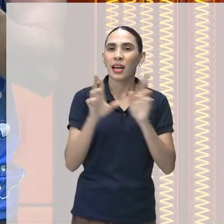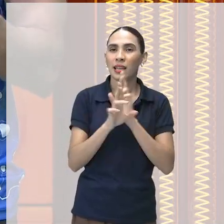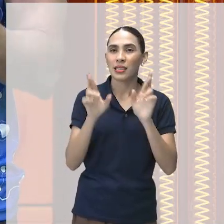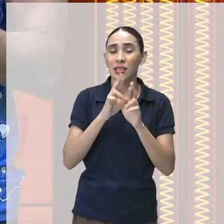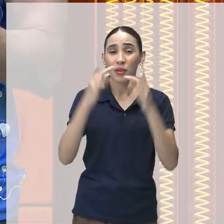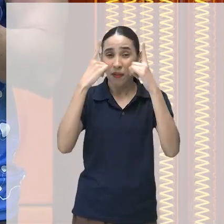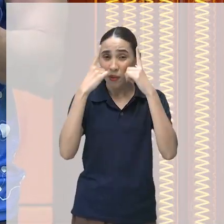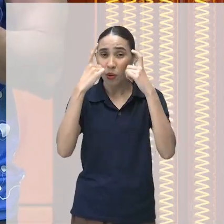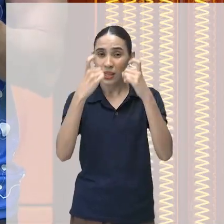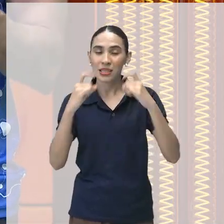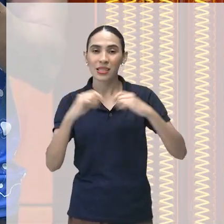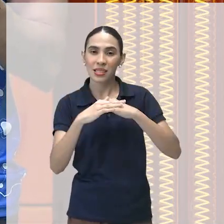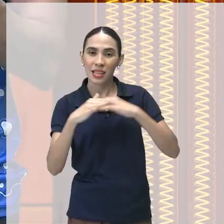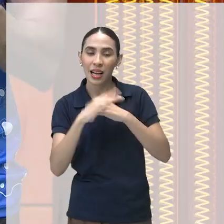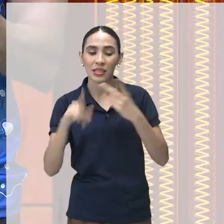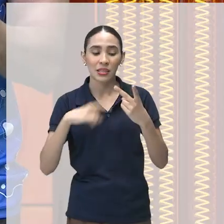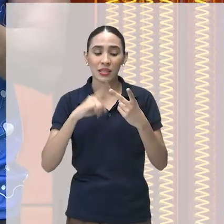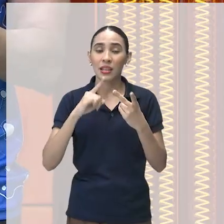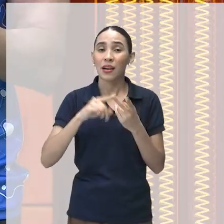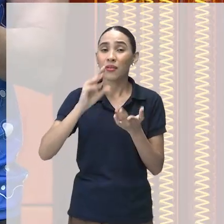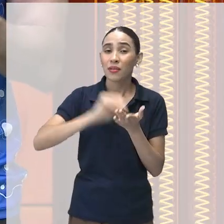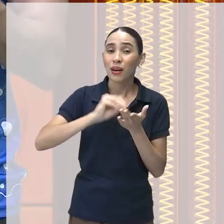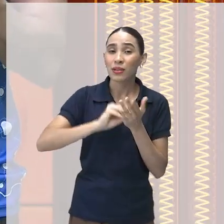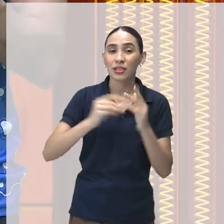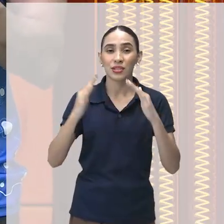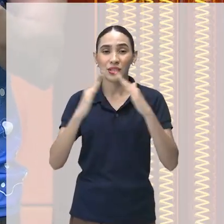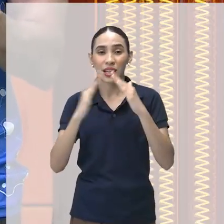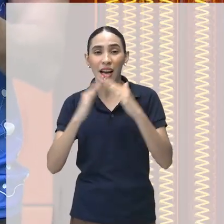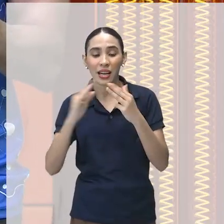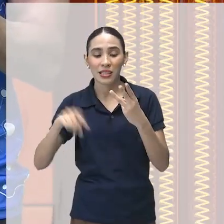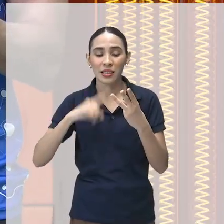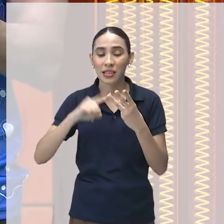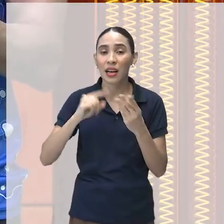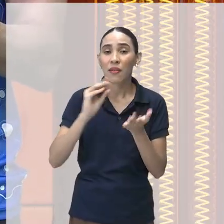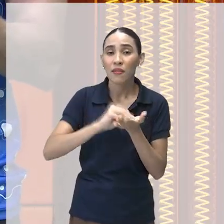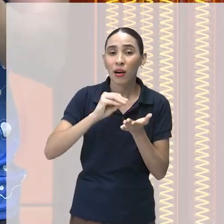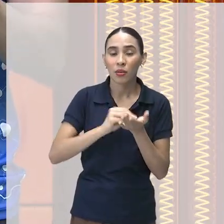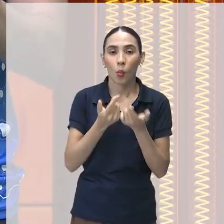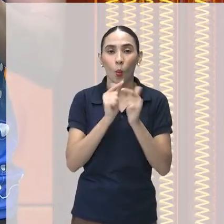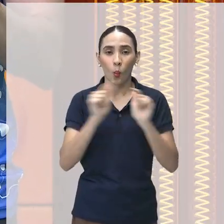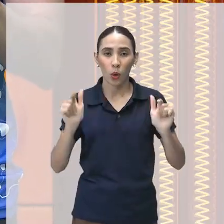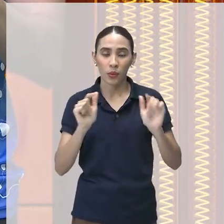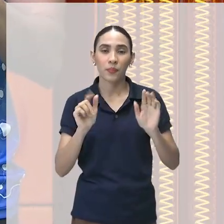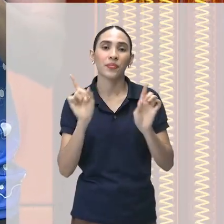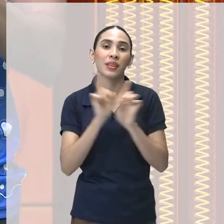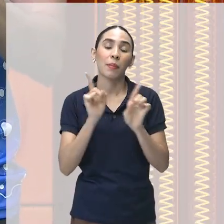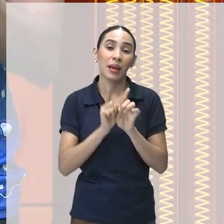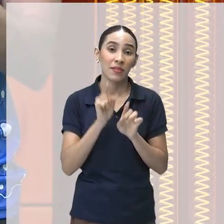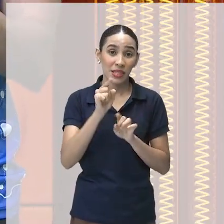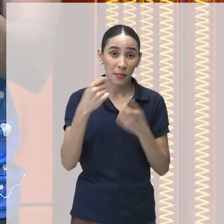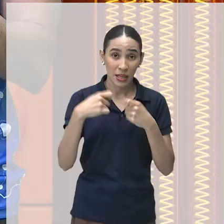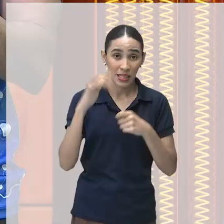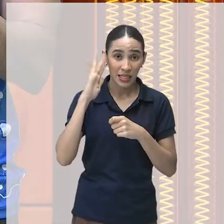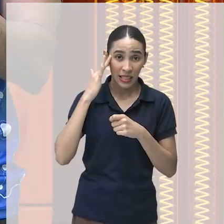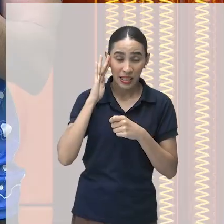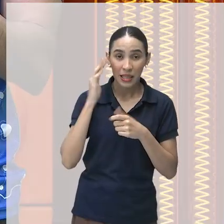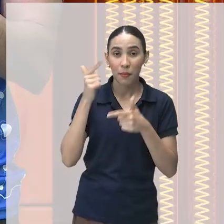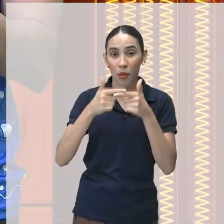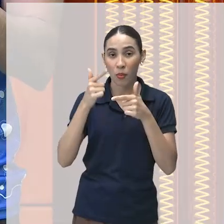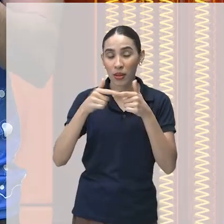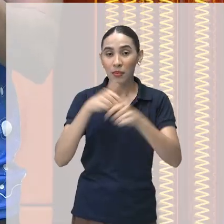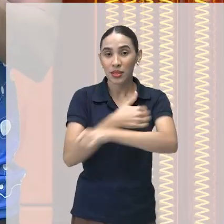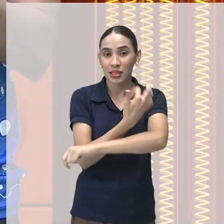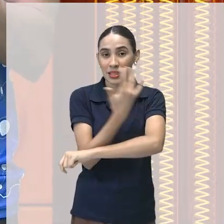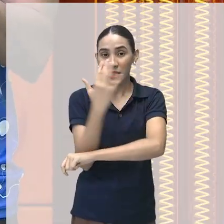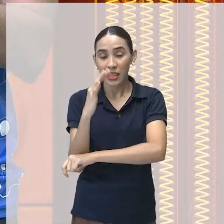à violência urbana, à falta de moradia, à falta de saneamento básico. Entendam também que problemas ambientais